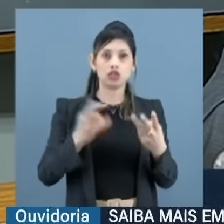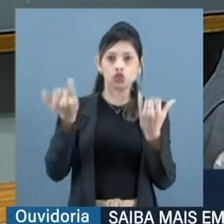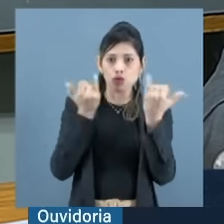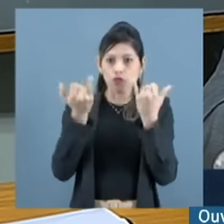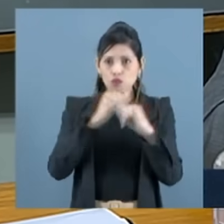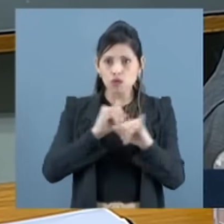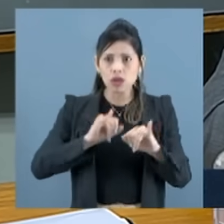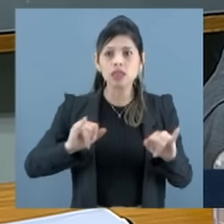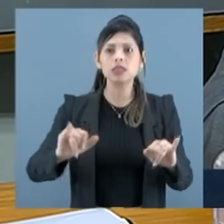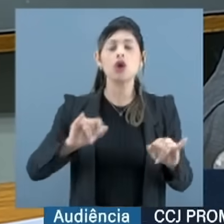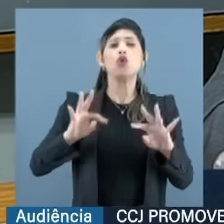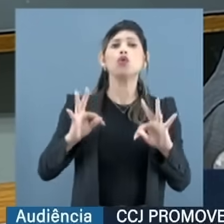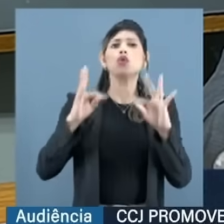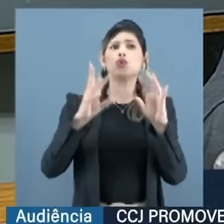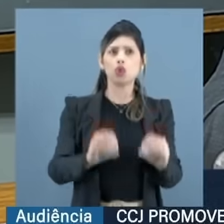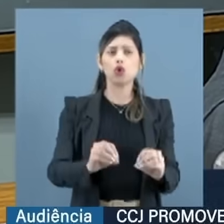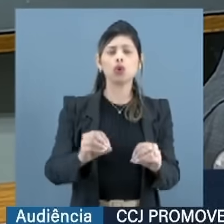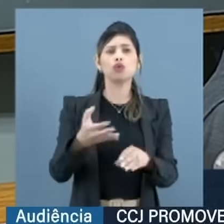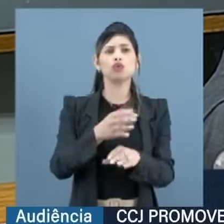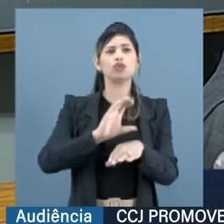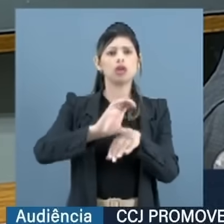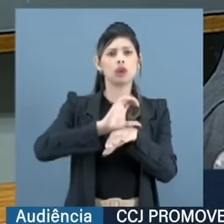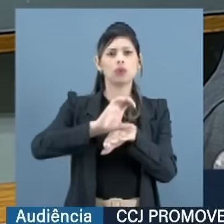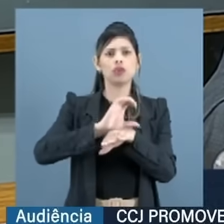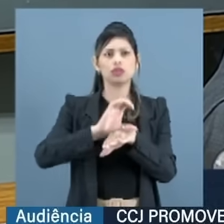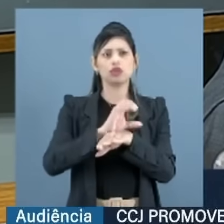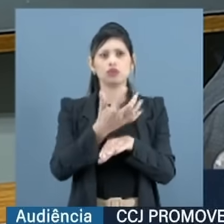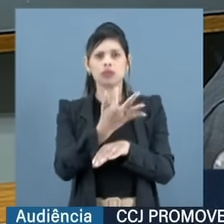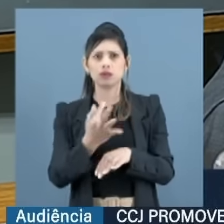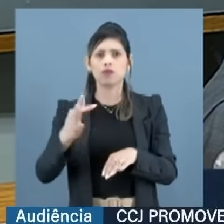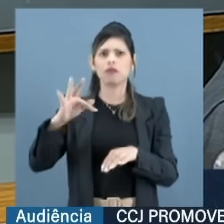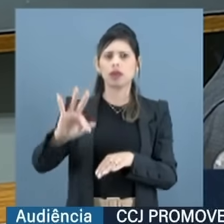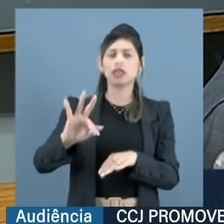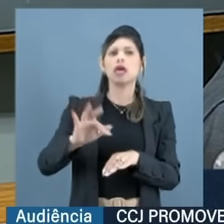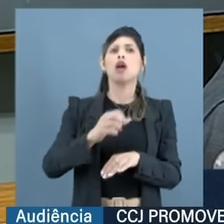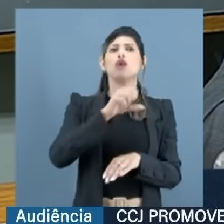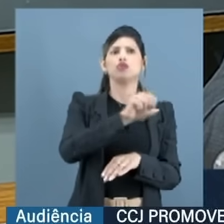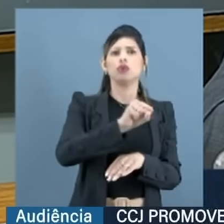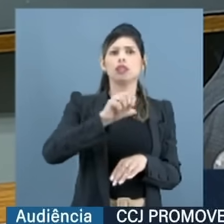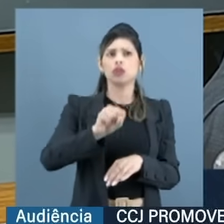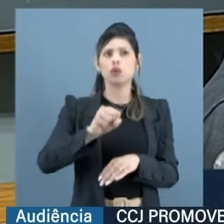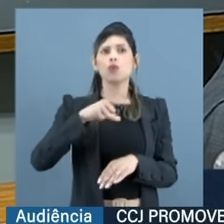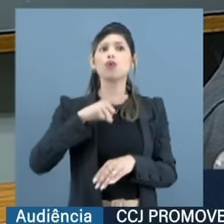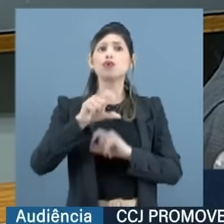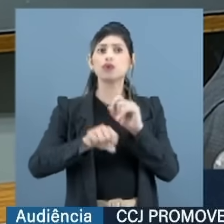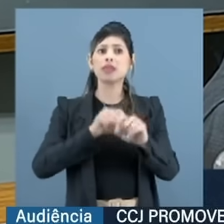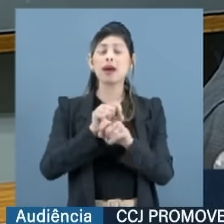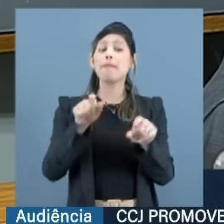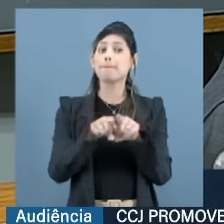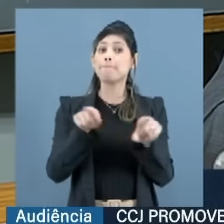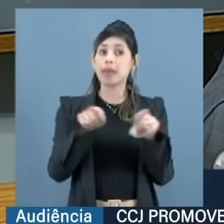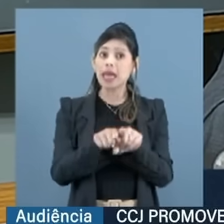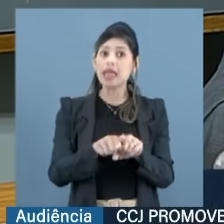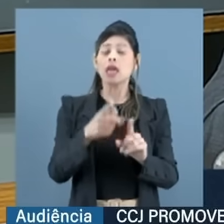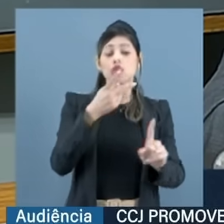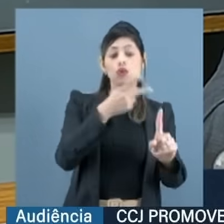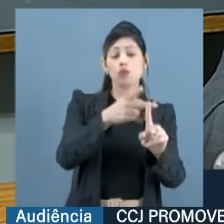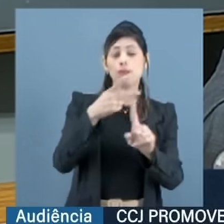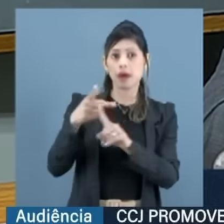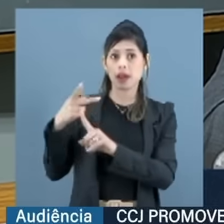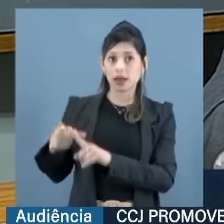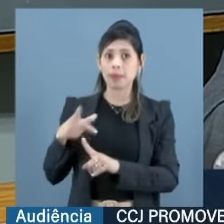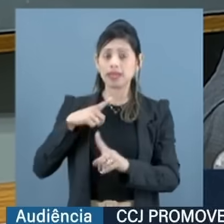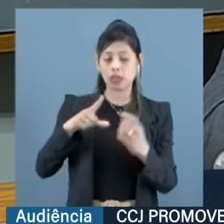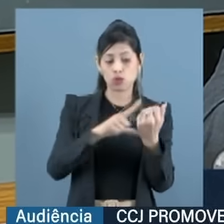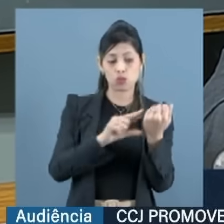da Constituição Federal de 88, assim como nas regras gerais de funcionamento do Parlamento, em atenção ao contido no